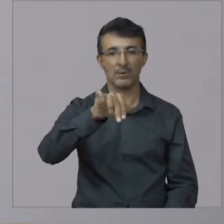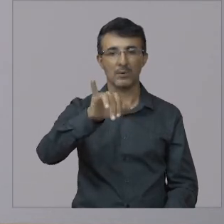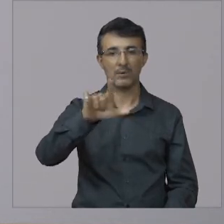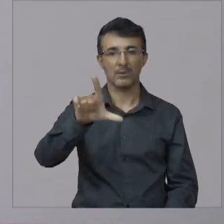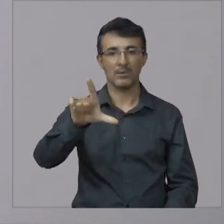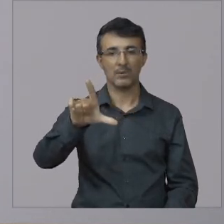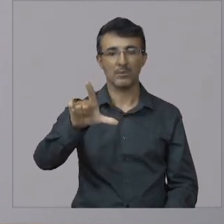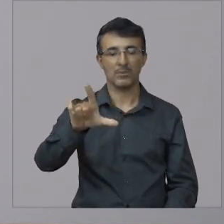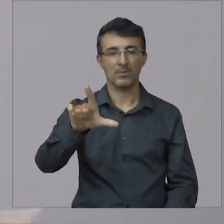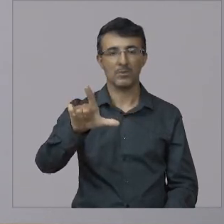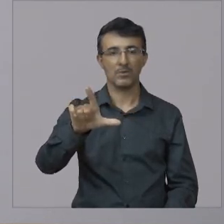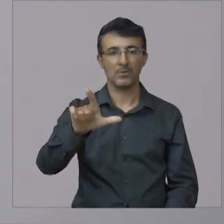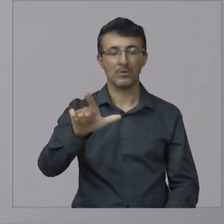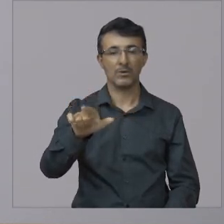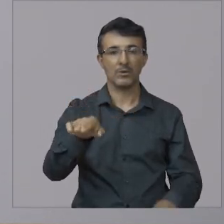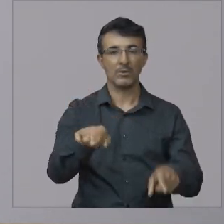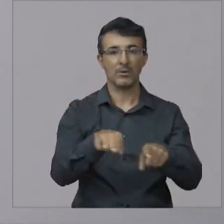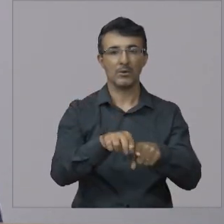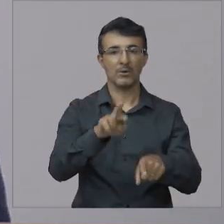E o Roberto Eleve.